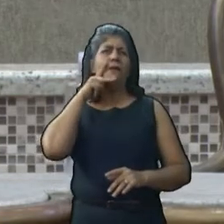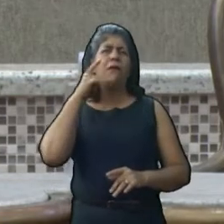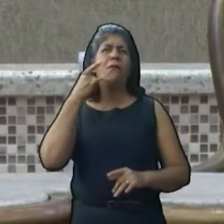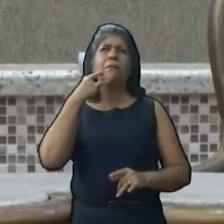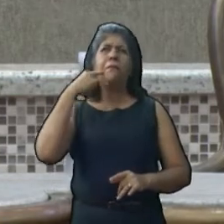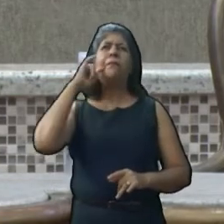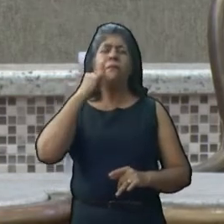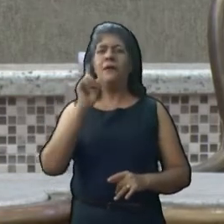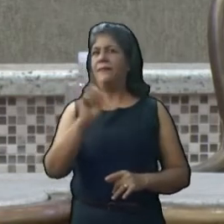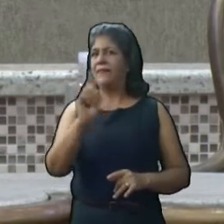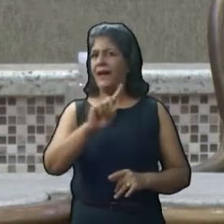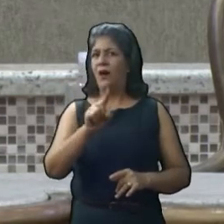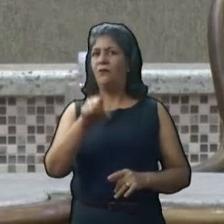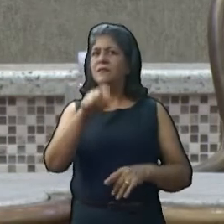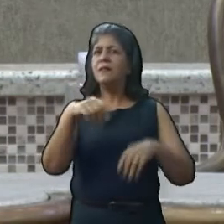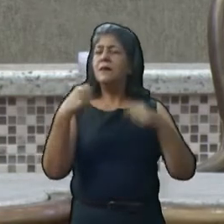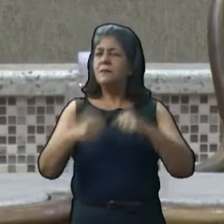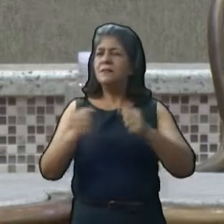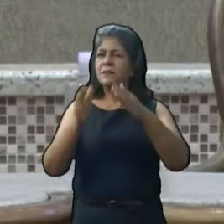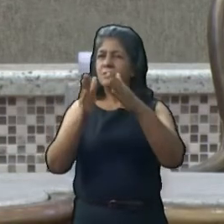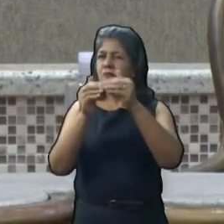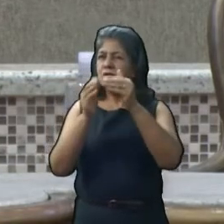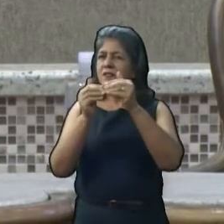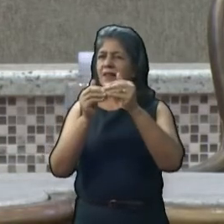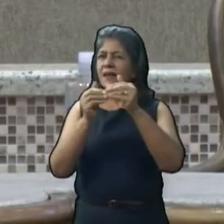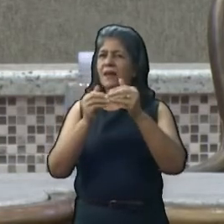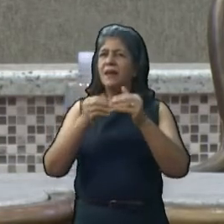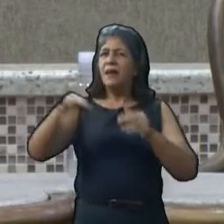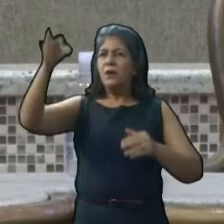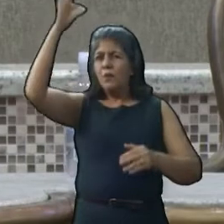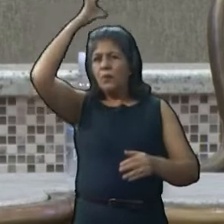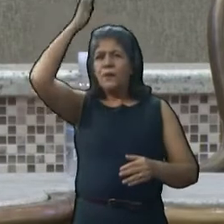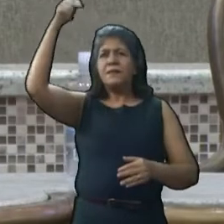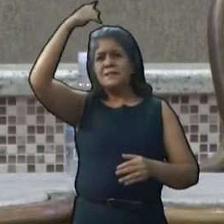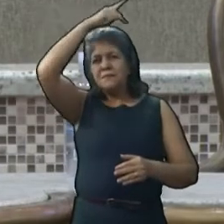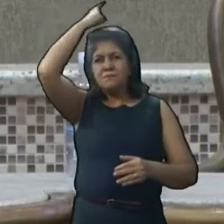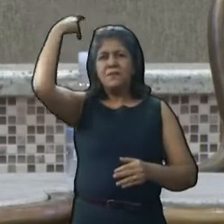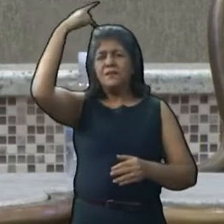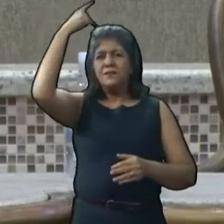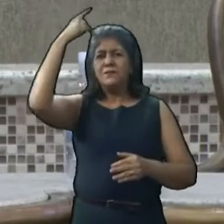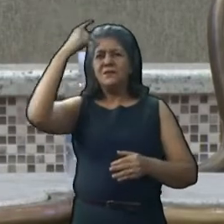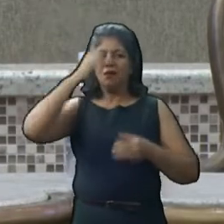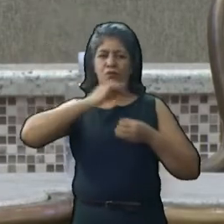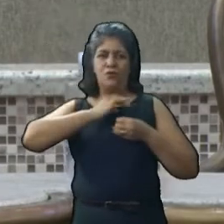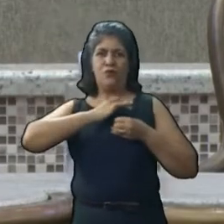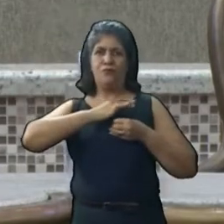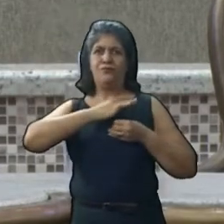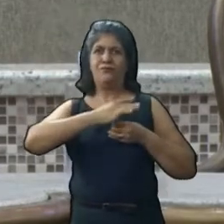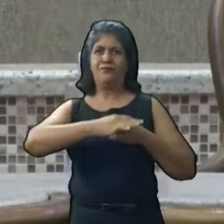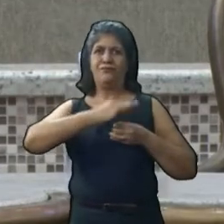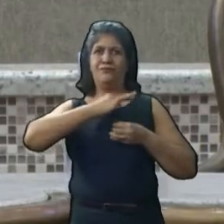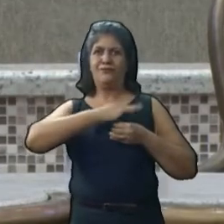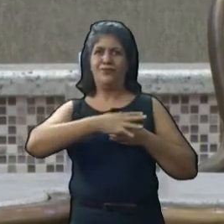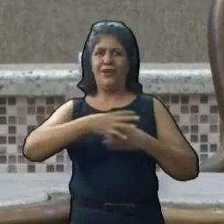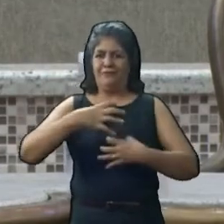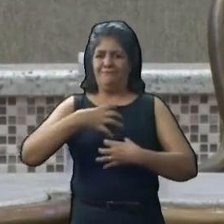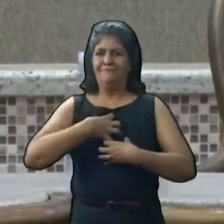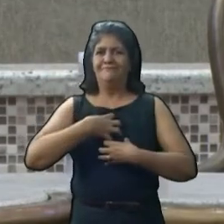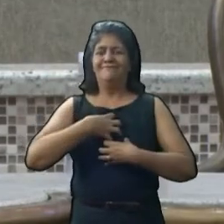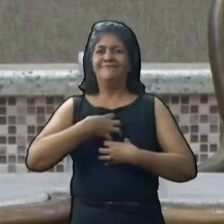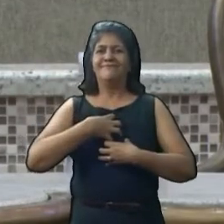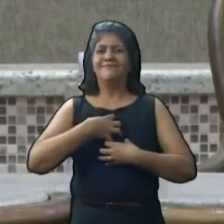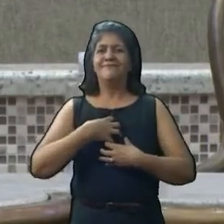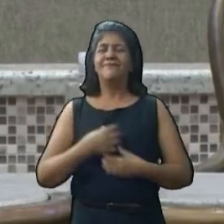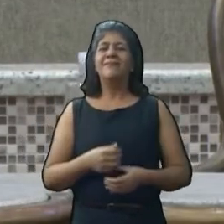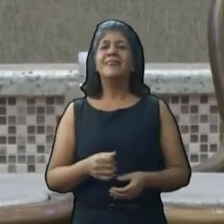deus a john john stott é um grande escritor um grande pregador ele